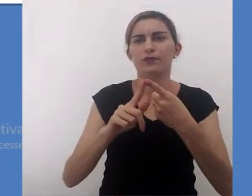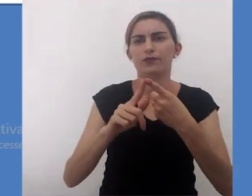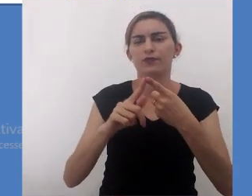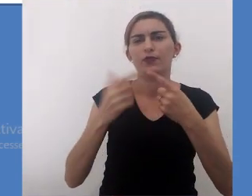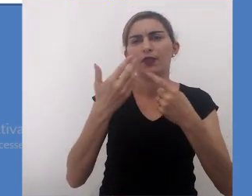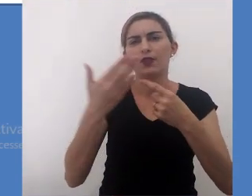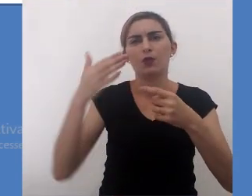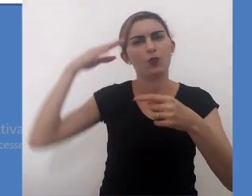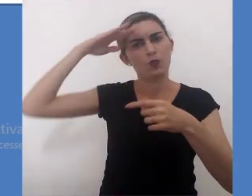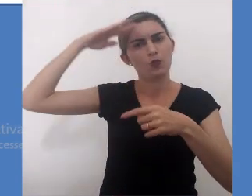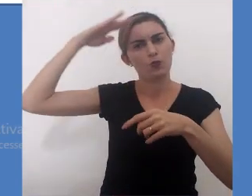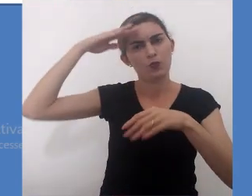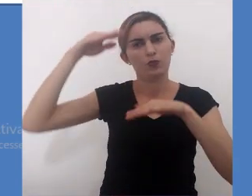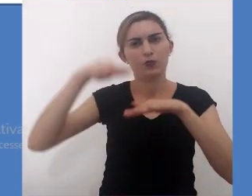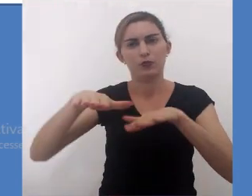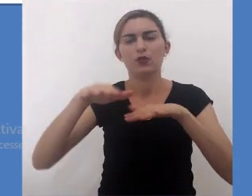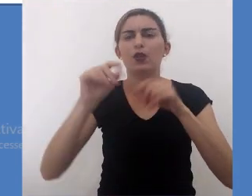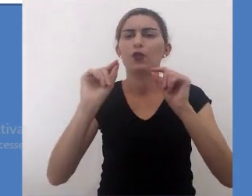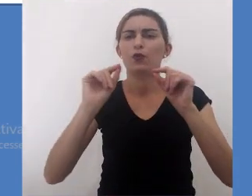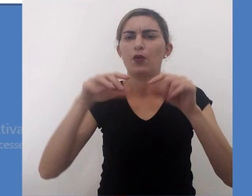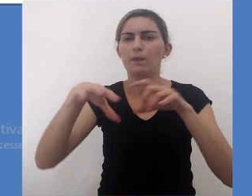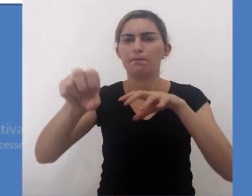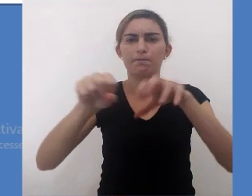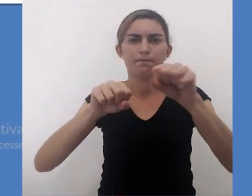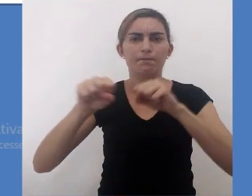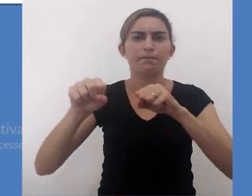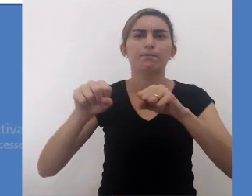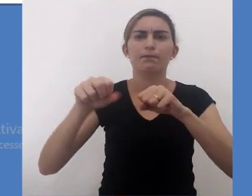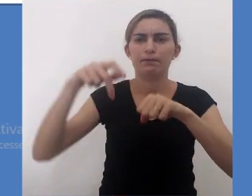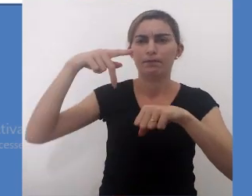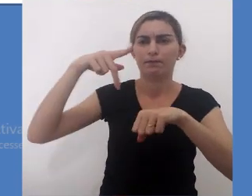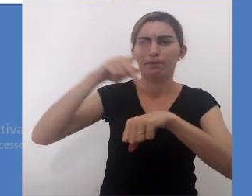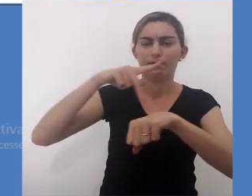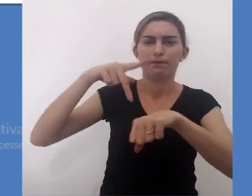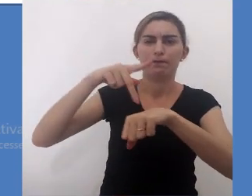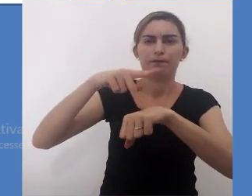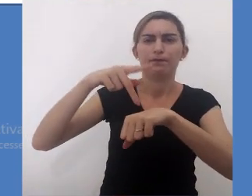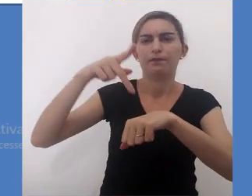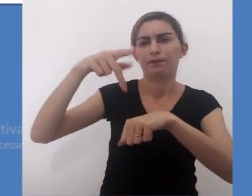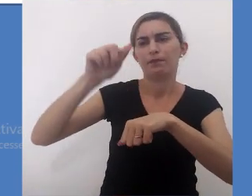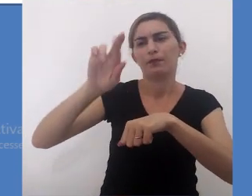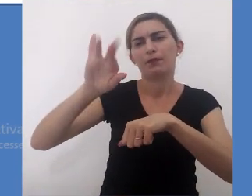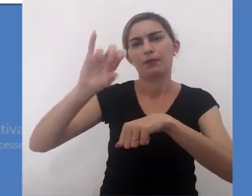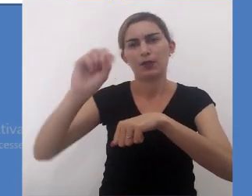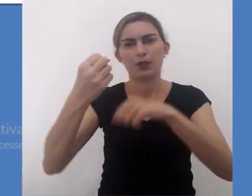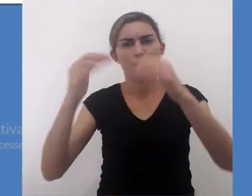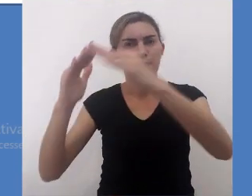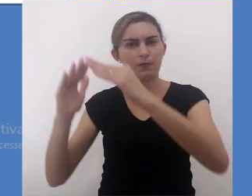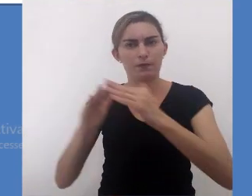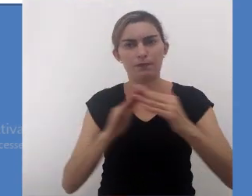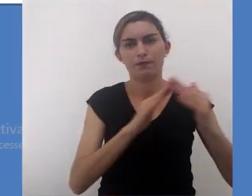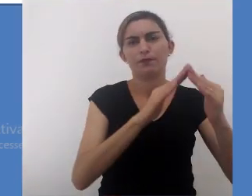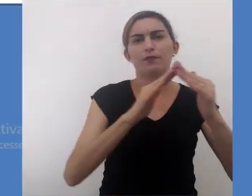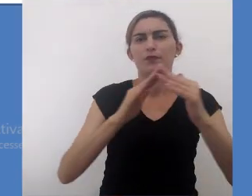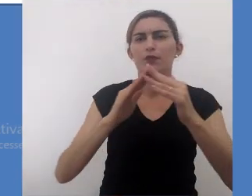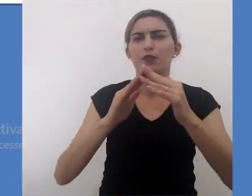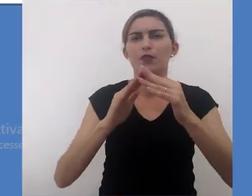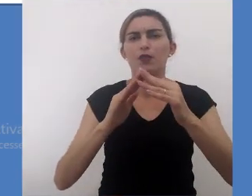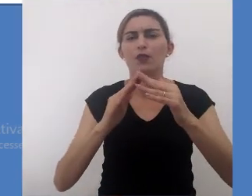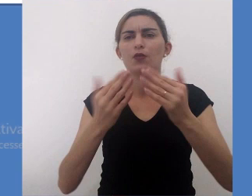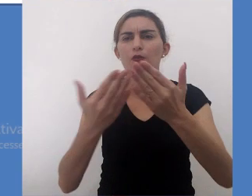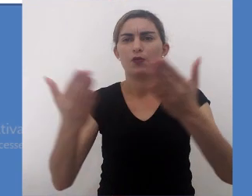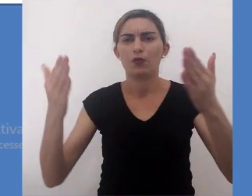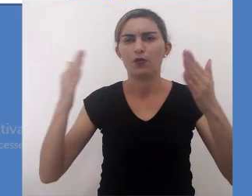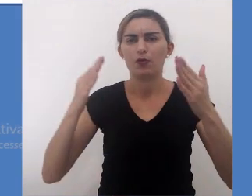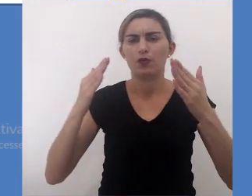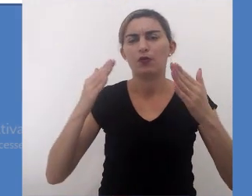envia seu exército para tomar Paris. Entretanto, os moradores da cidade formam a Guarda Nacional